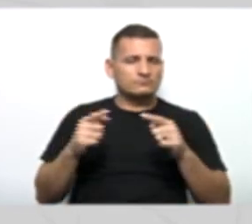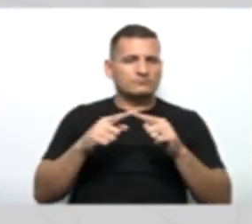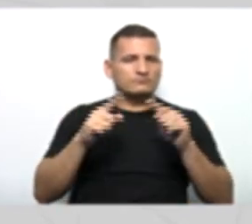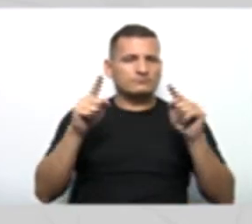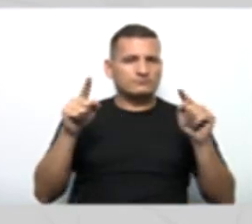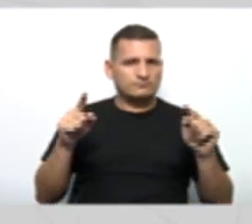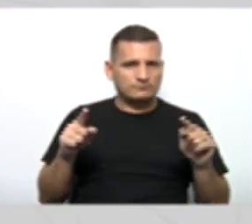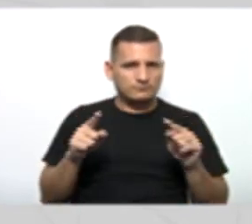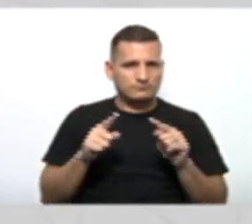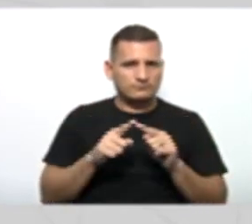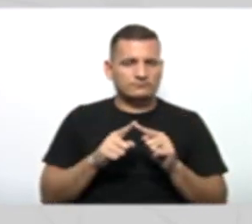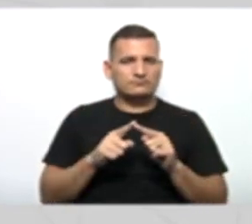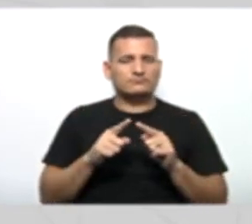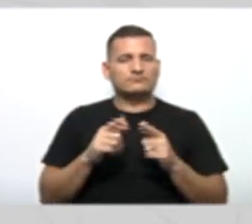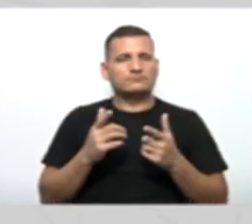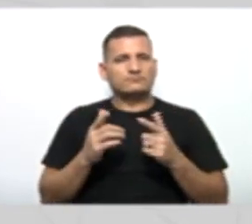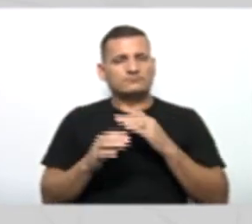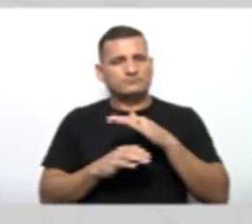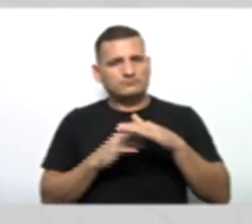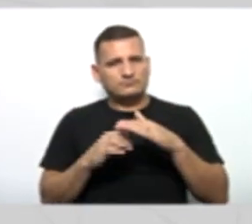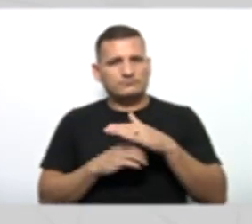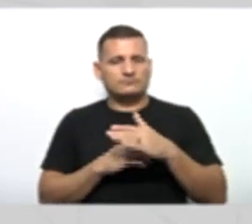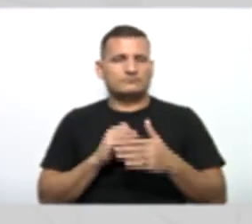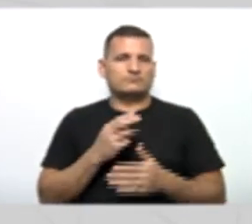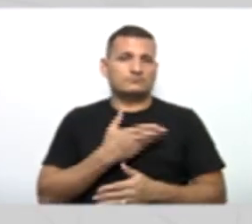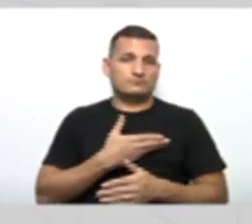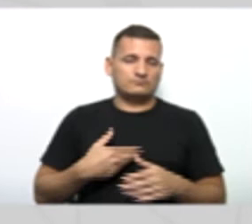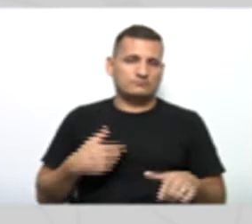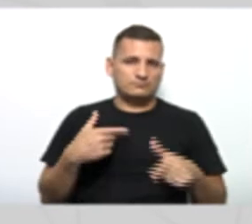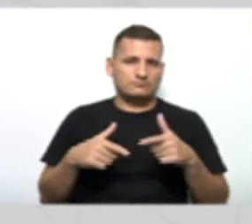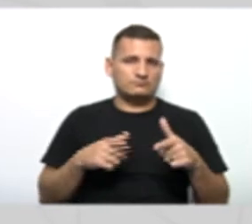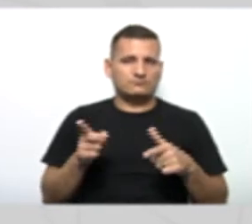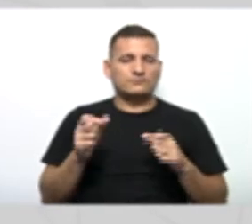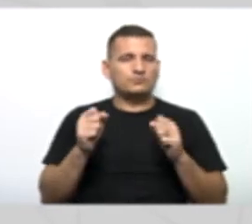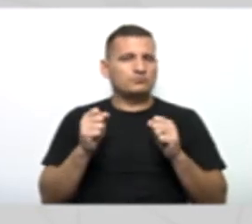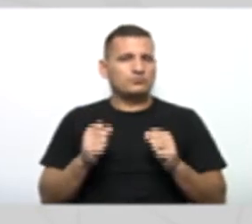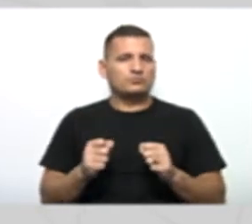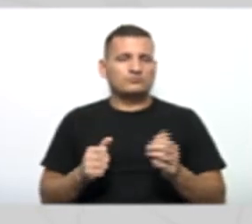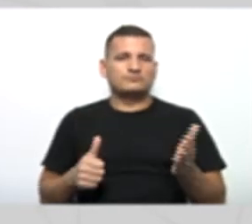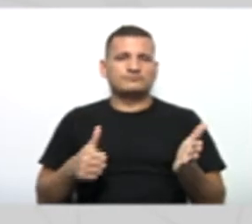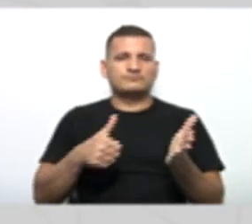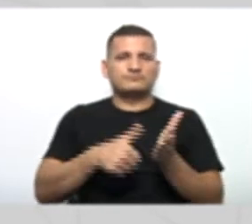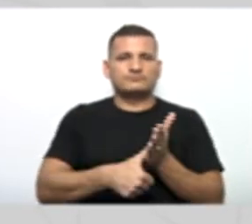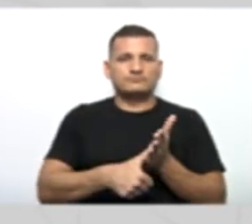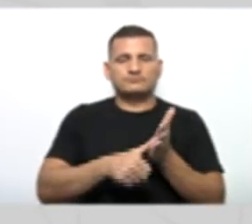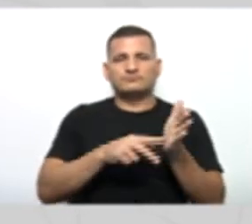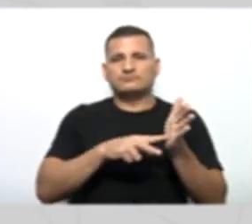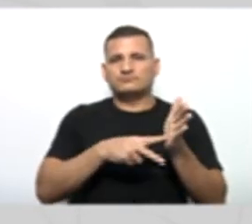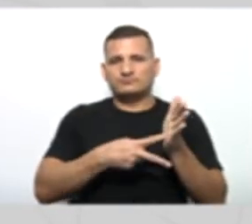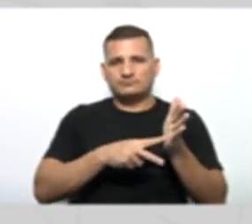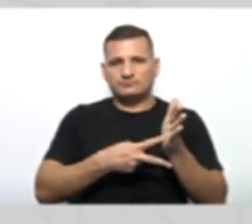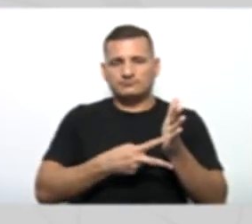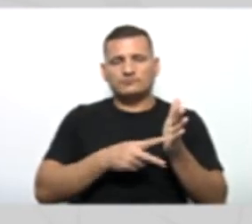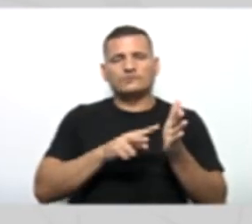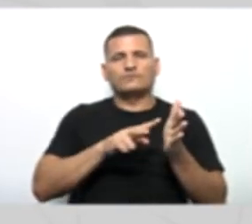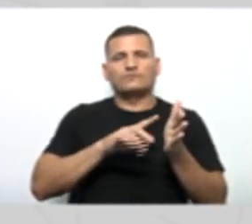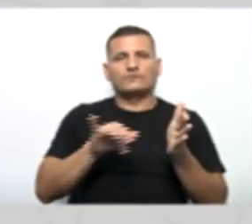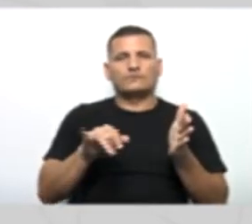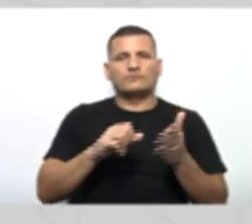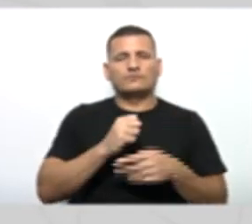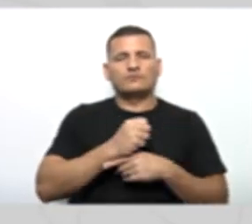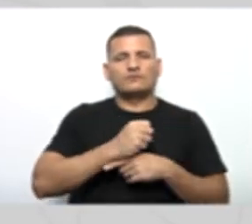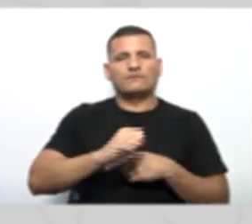todo funcionário de uma empresa ele pode se associar a um sindicato que vai defender